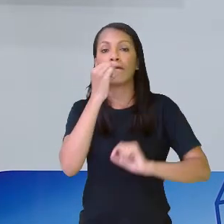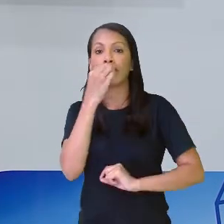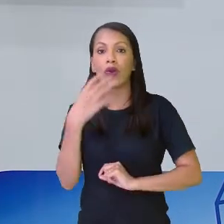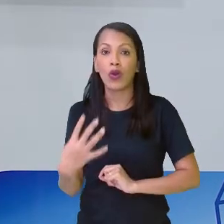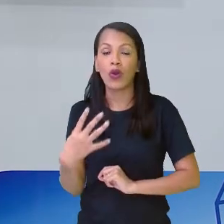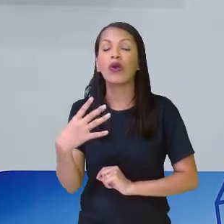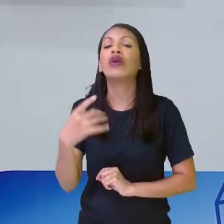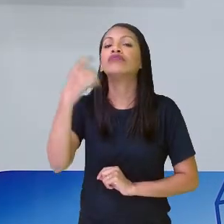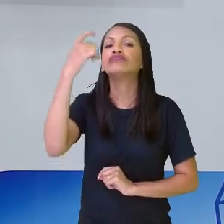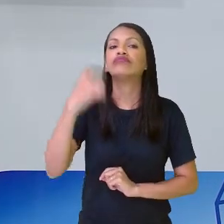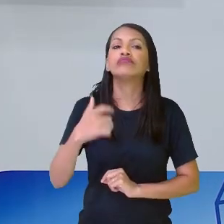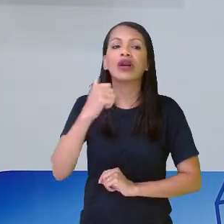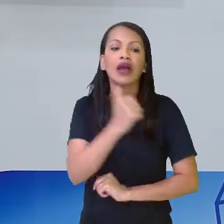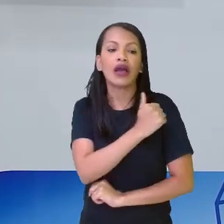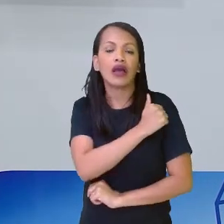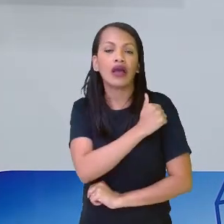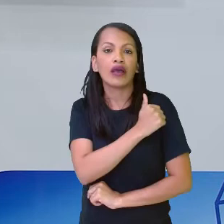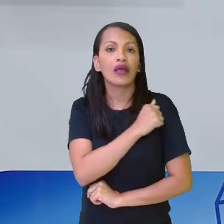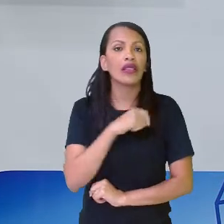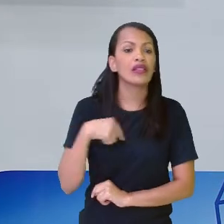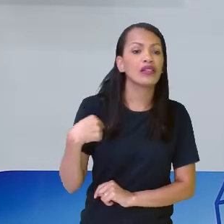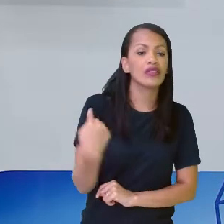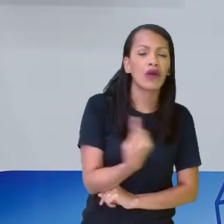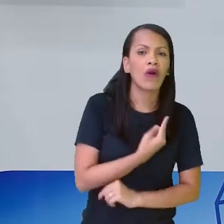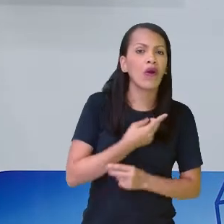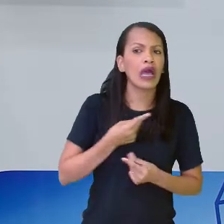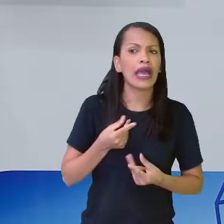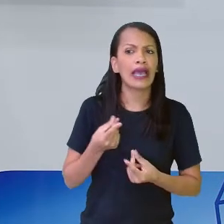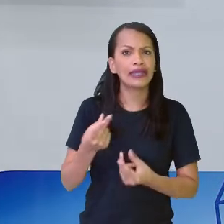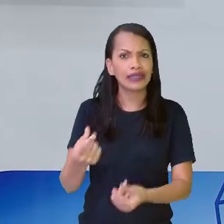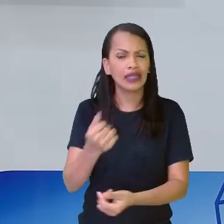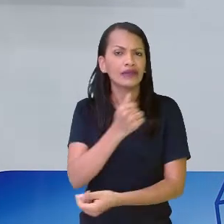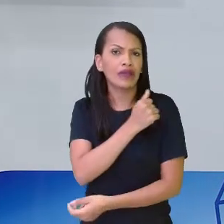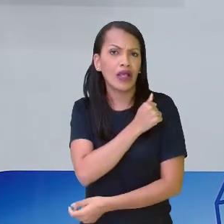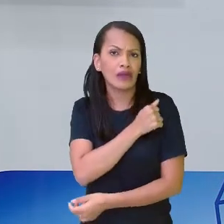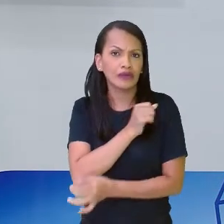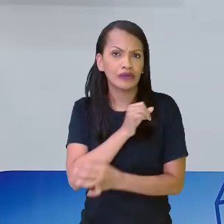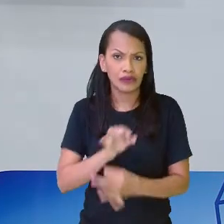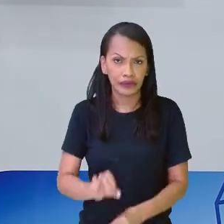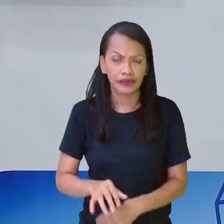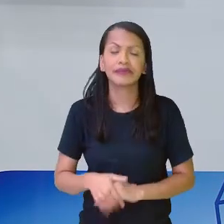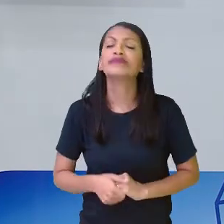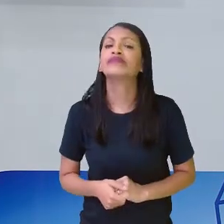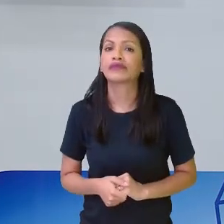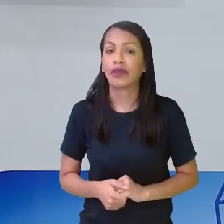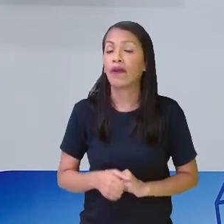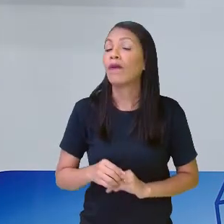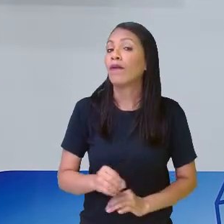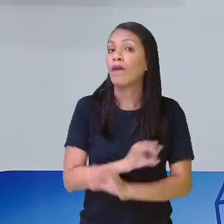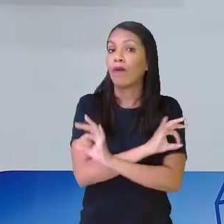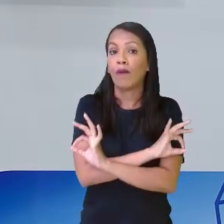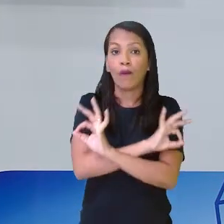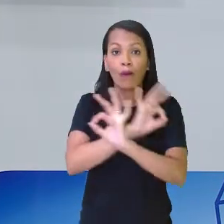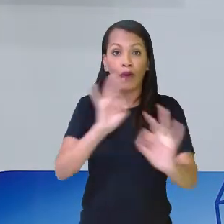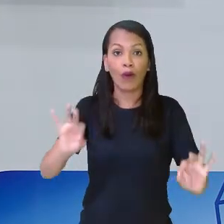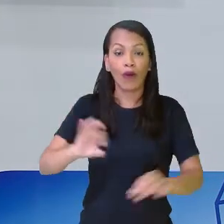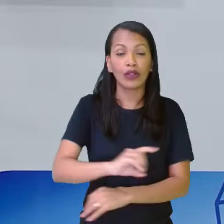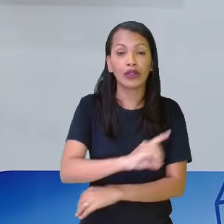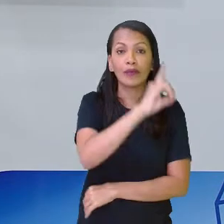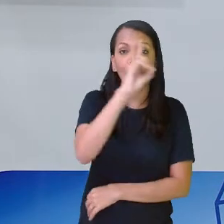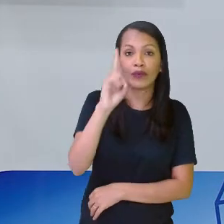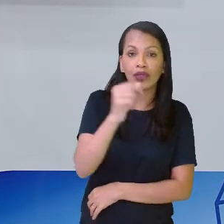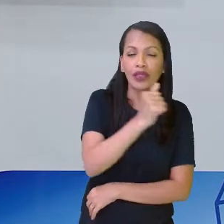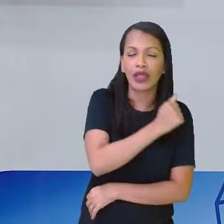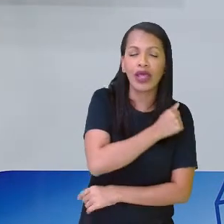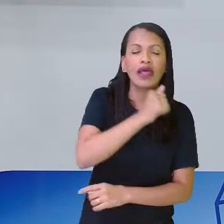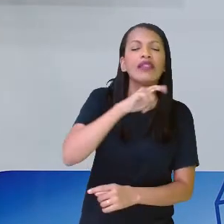bom ser estudante. Então, que sejamos eternos estudantes, não é isso? Um ótimo dia do estudante para vocês. Então tem